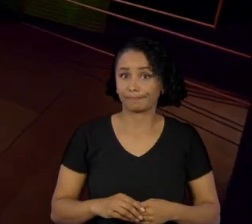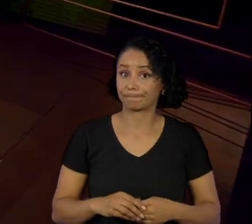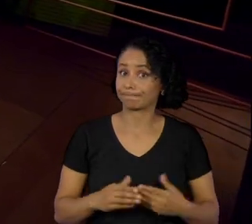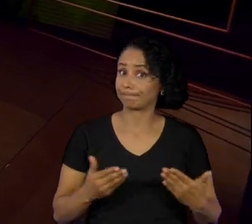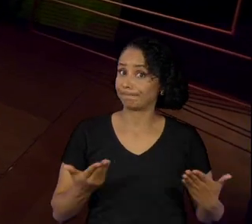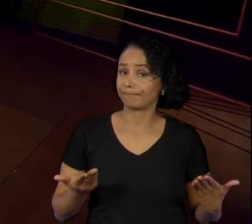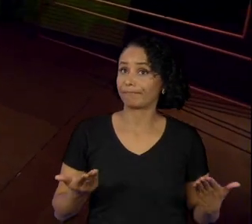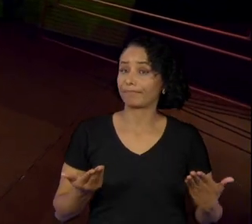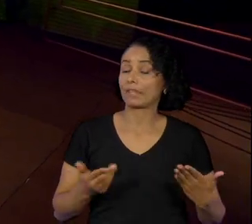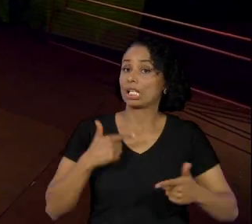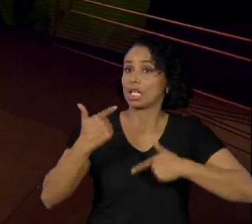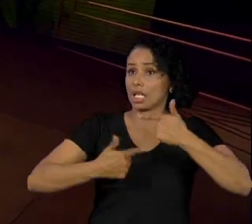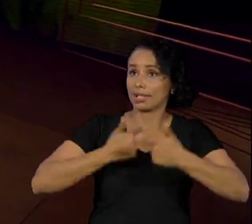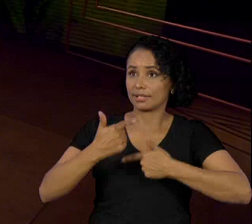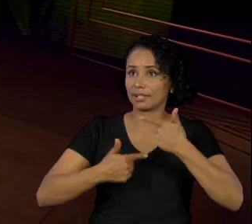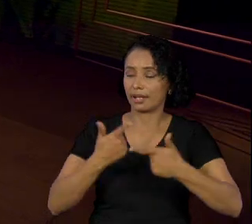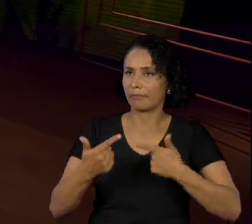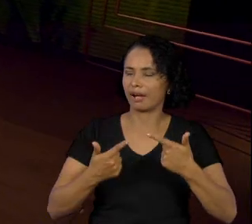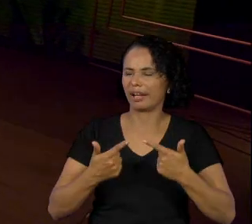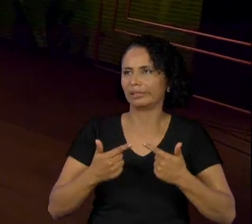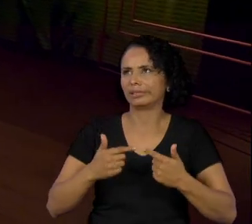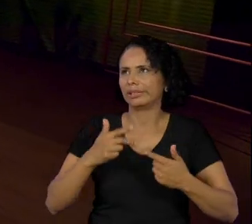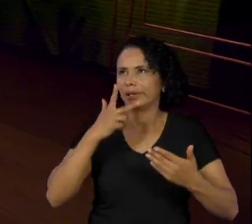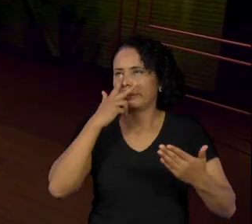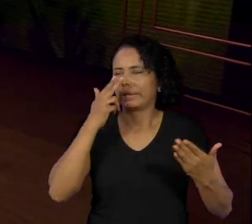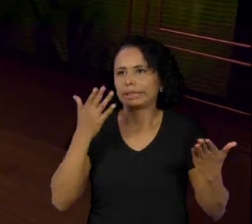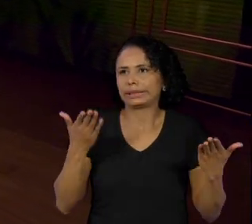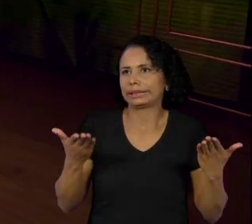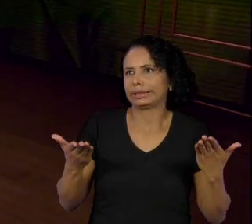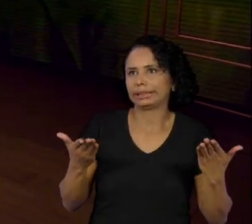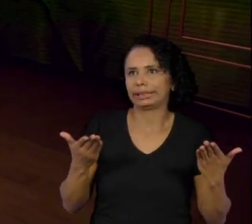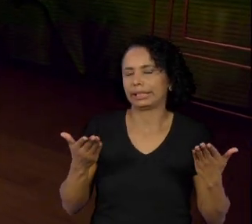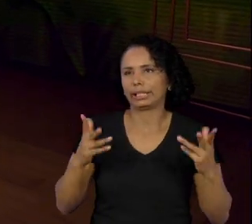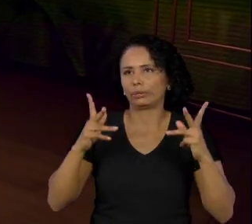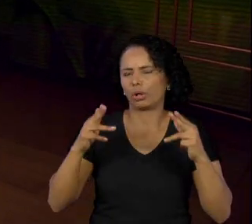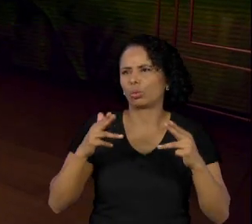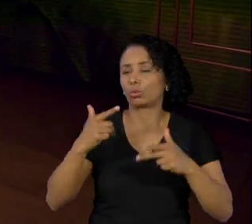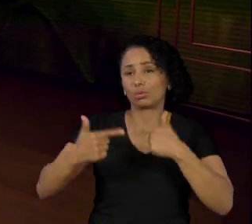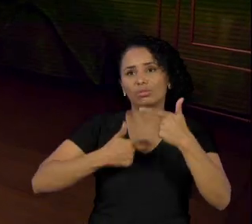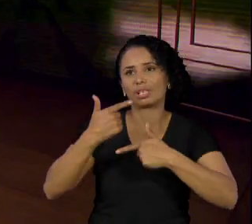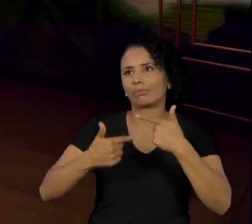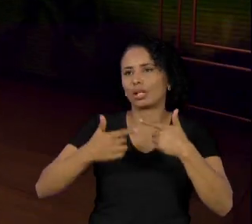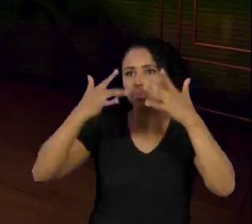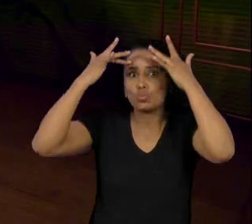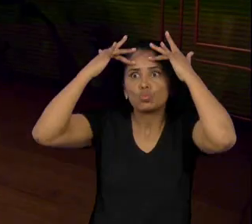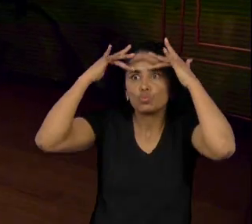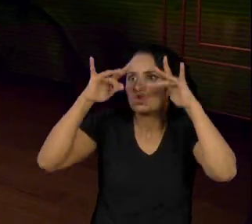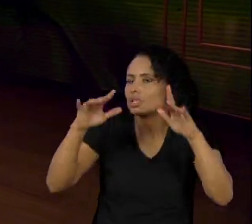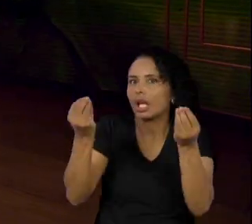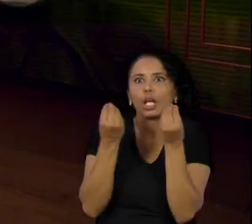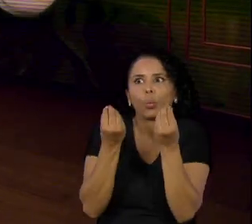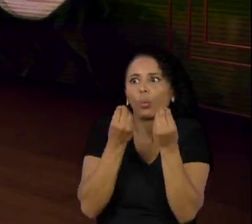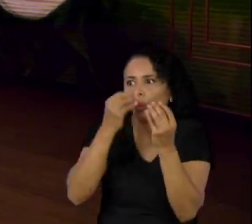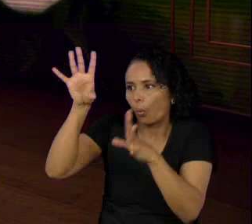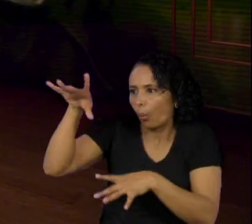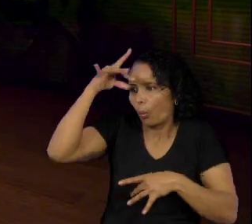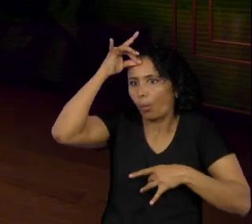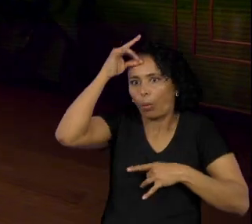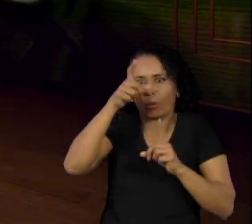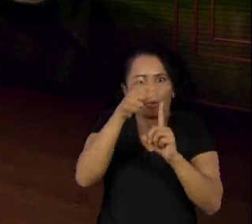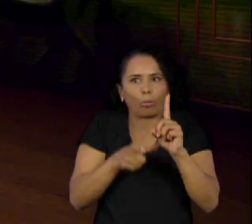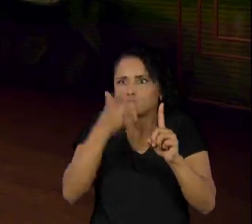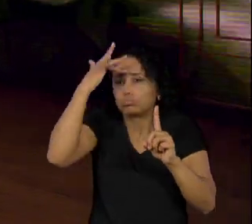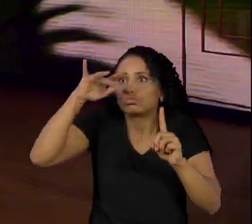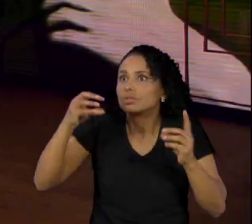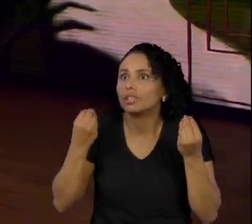Esse trabalho foi também, assim, um desses outros trabalhos que eu não sei de onde eu tirei essa personagem, sabe? Eu lembro que